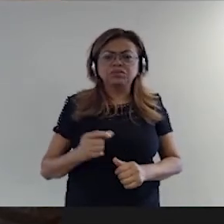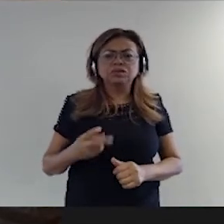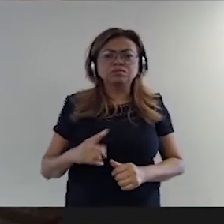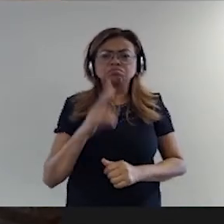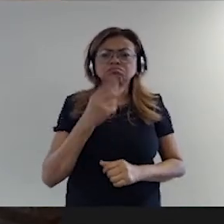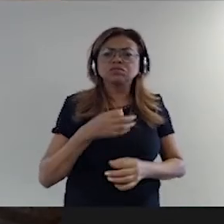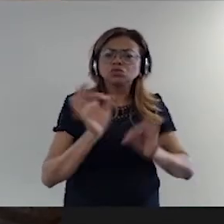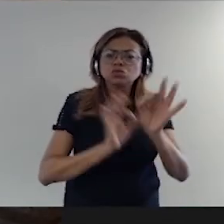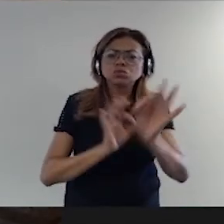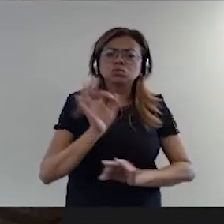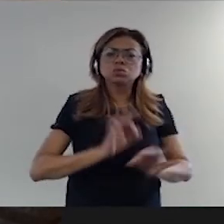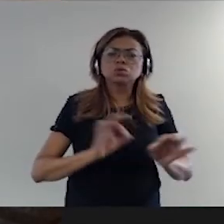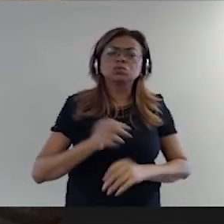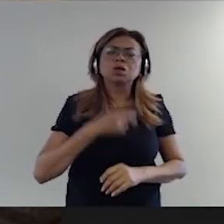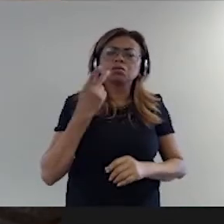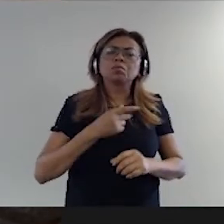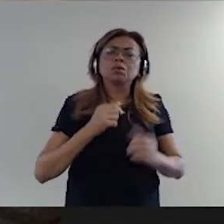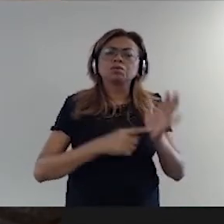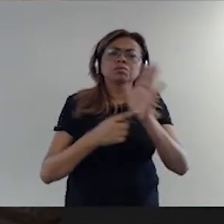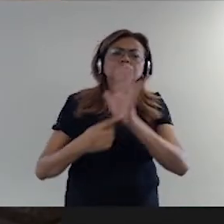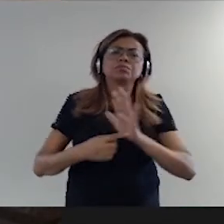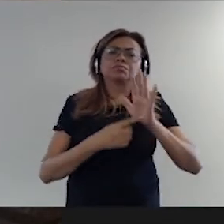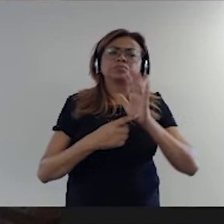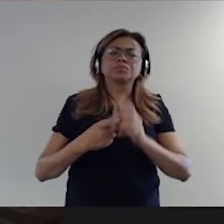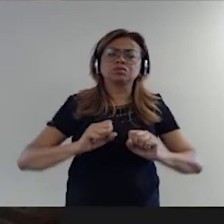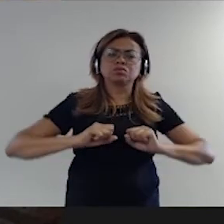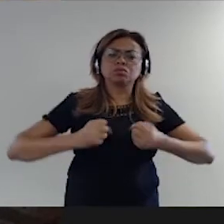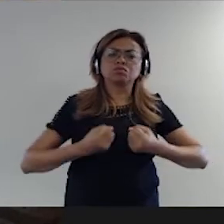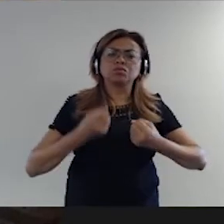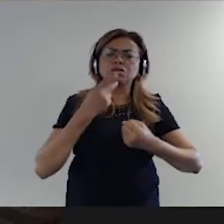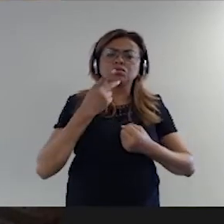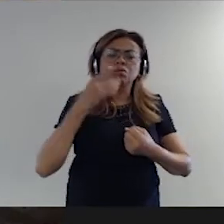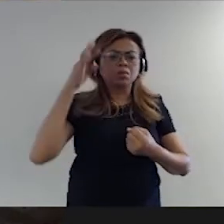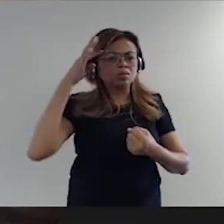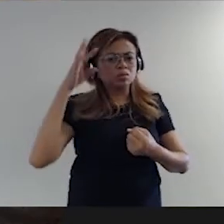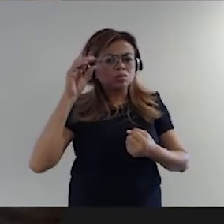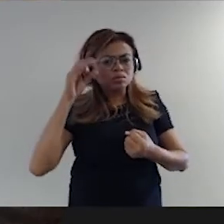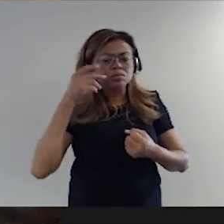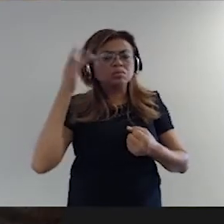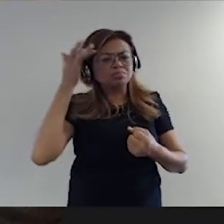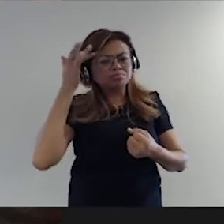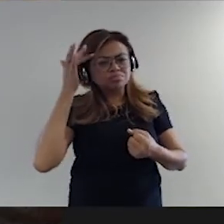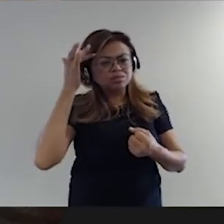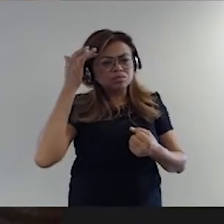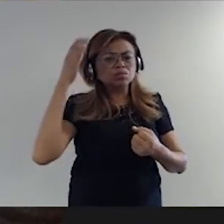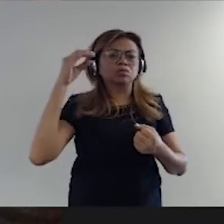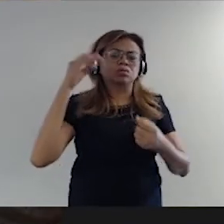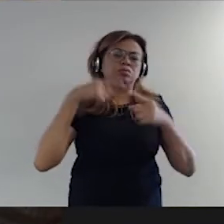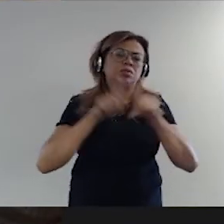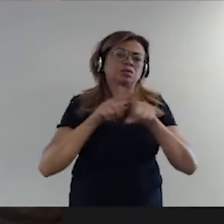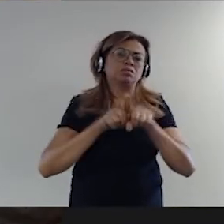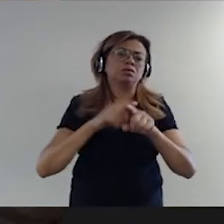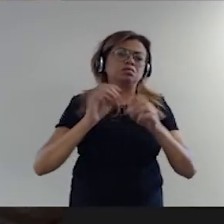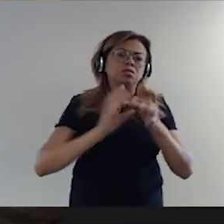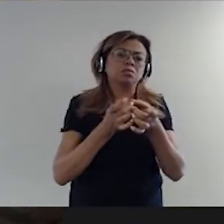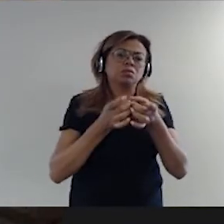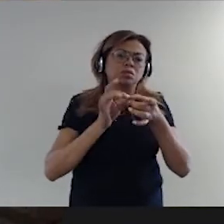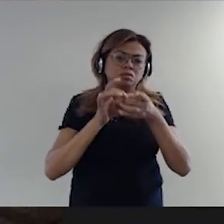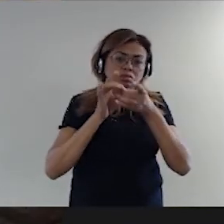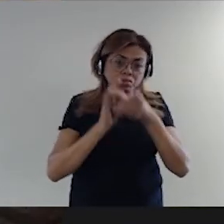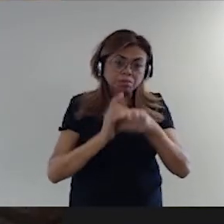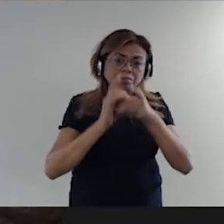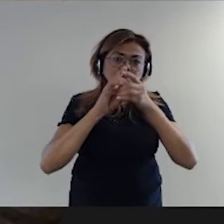sendo um instrumento fundamental de demonstração e de defesa do amadurecimento da democracia brasileira. Falo isso não em